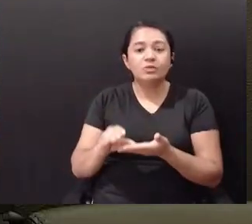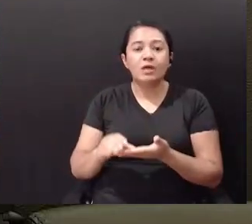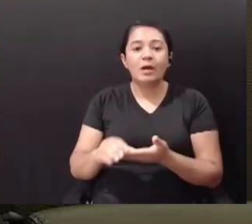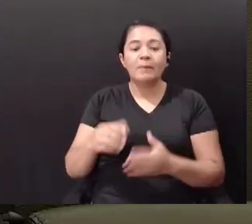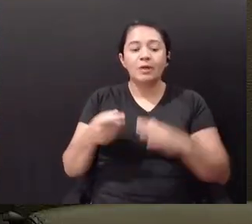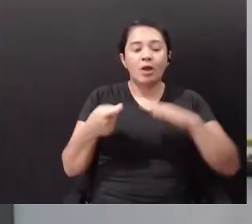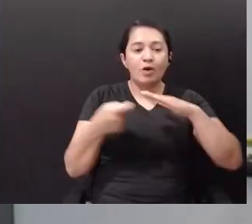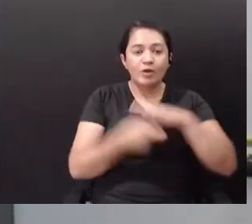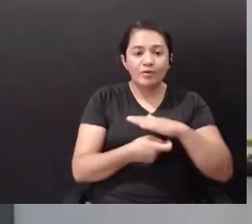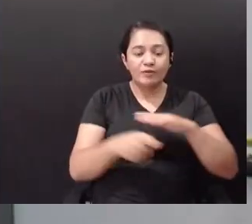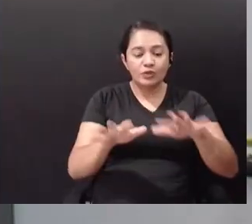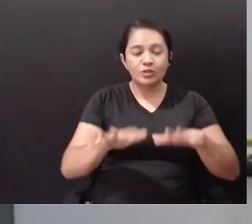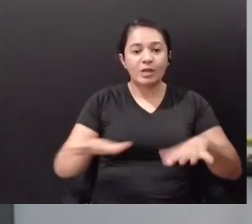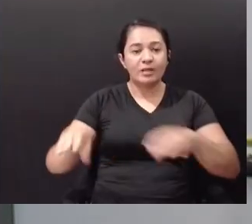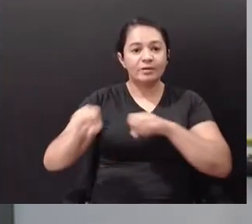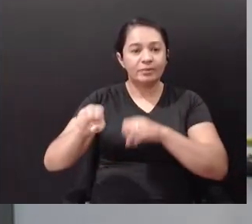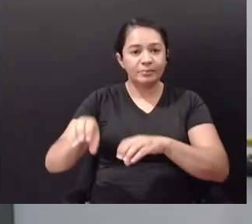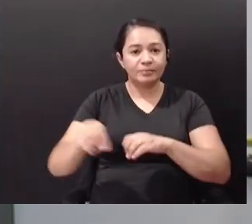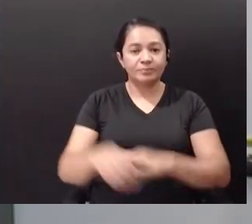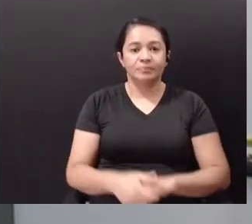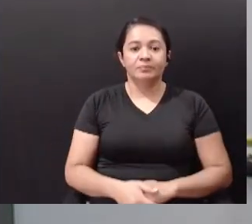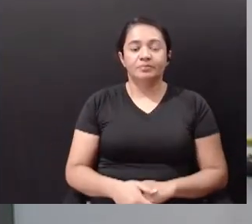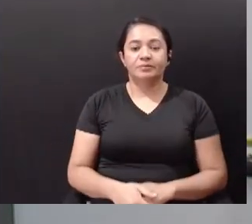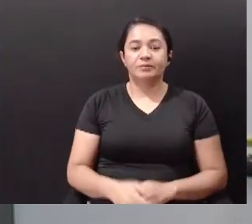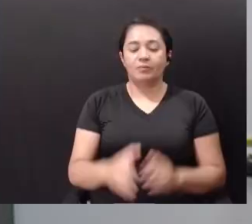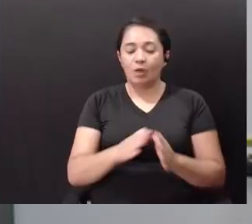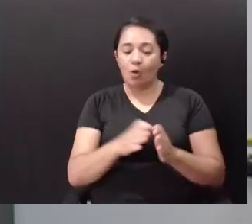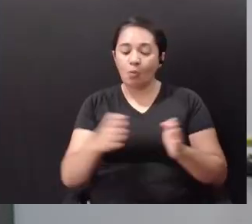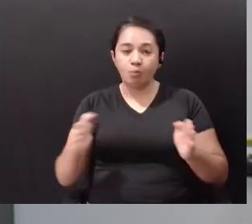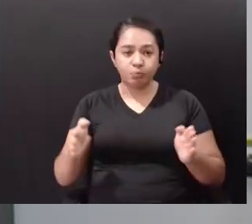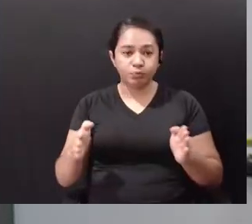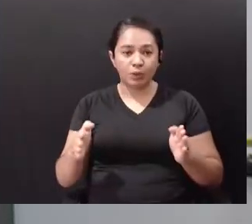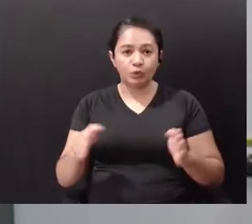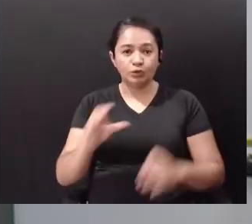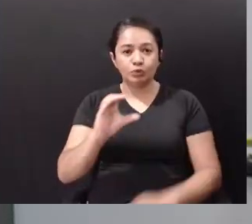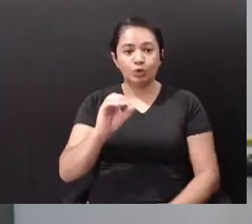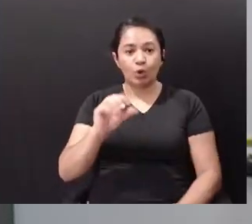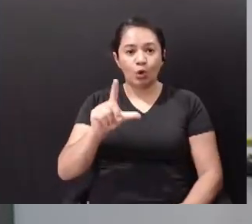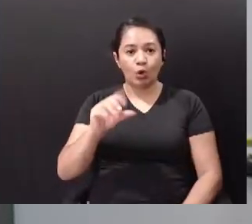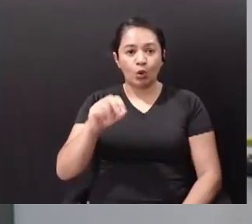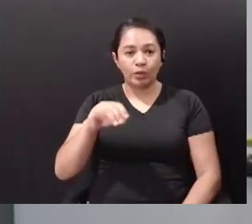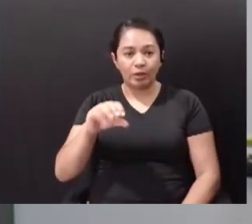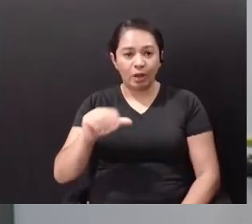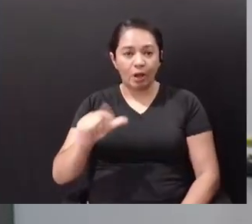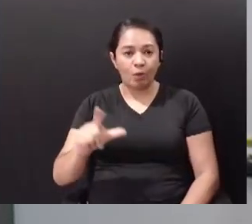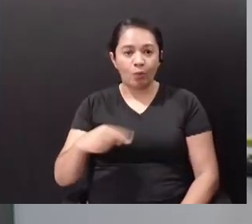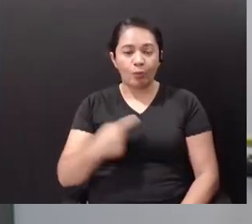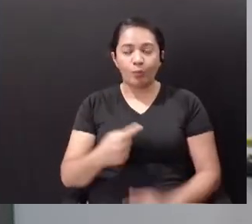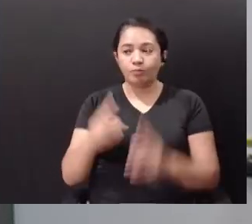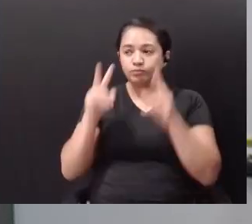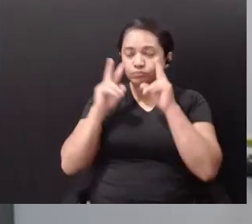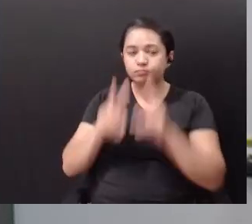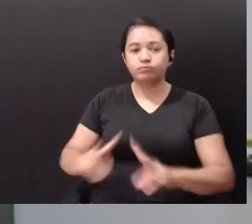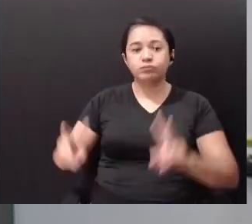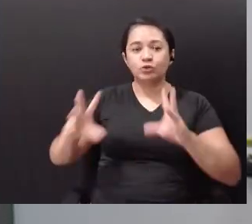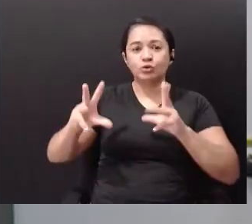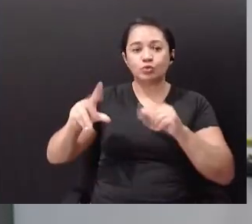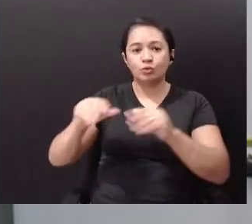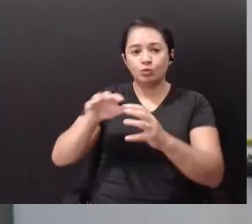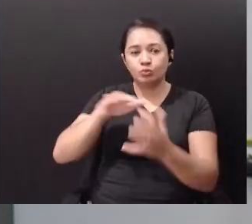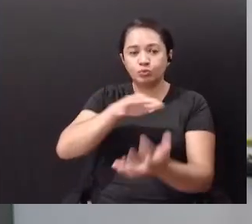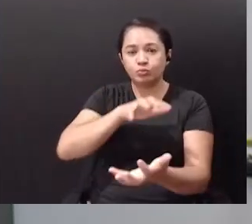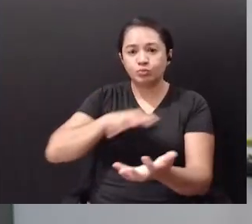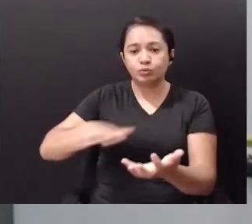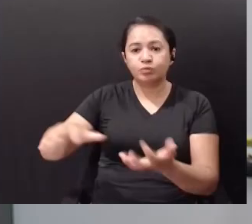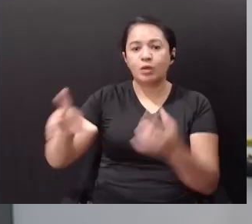essas questões. No período colonial, quando nós olhamos para todo esse universo em relação à educação, o que a